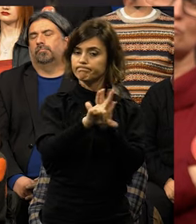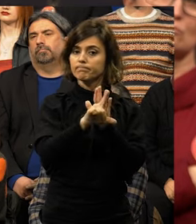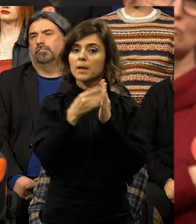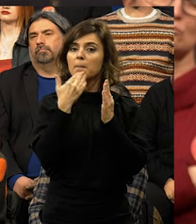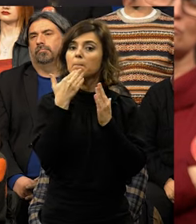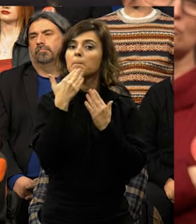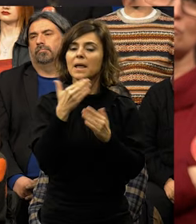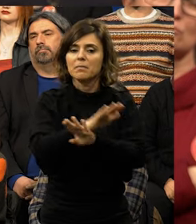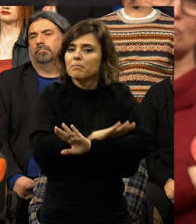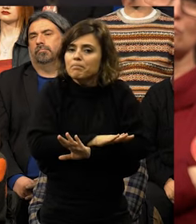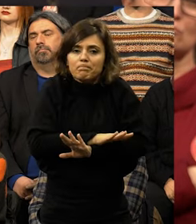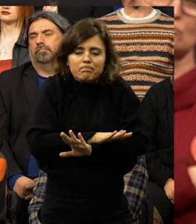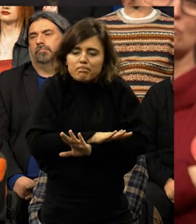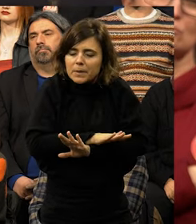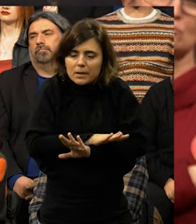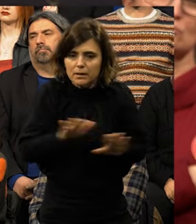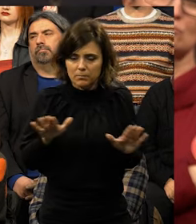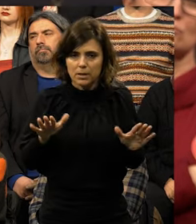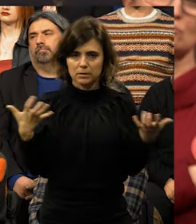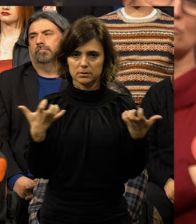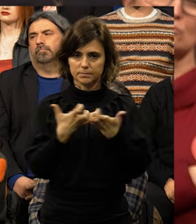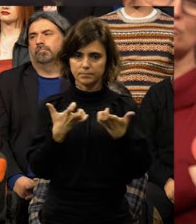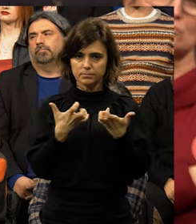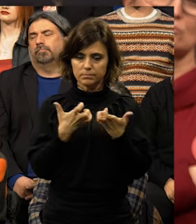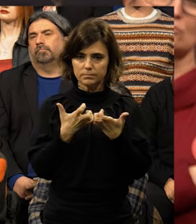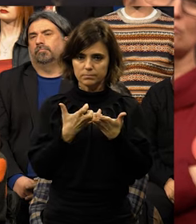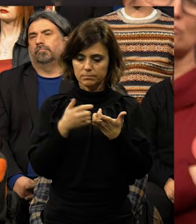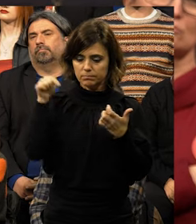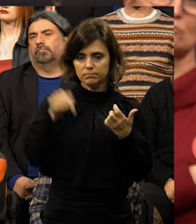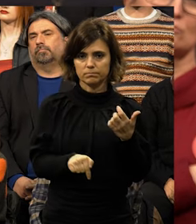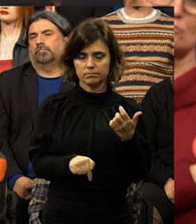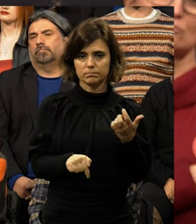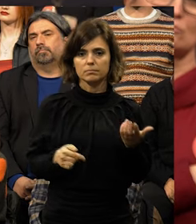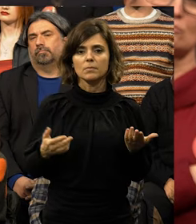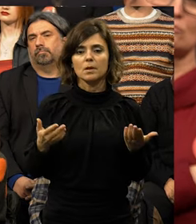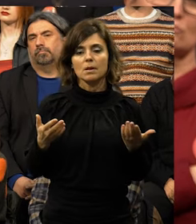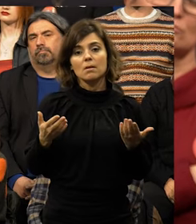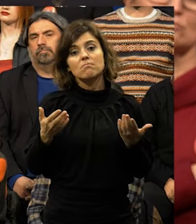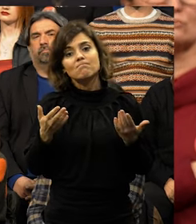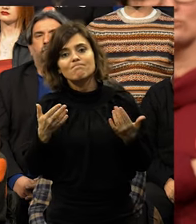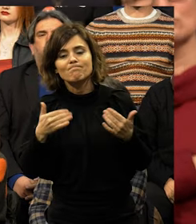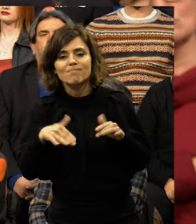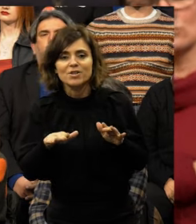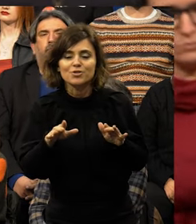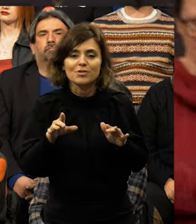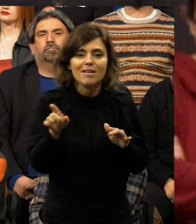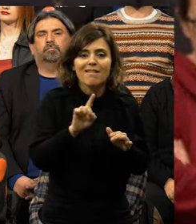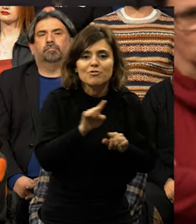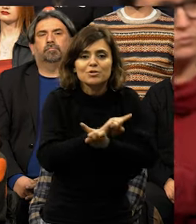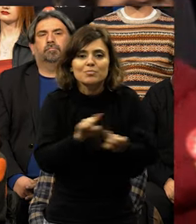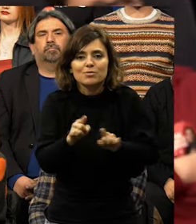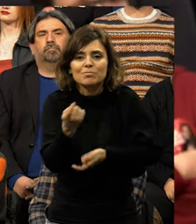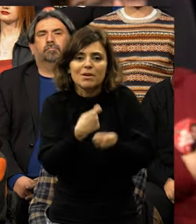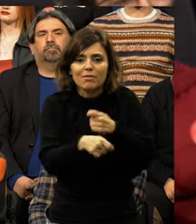fogo imediato mas de fora dessa resolução ficou o embargo à venda de armas a Israel